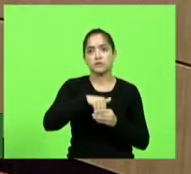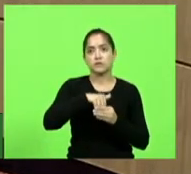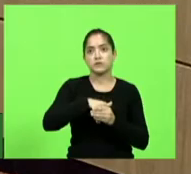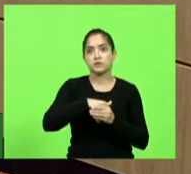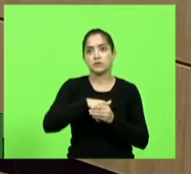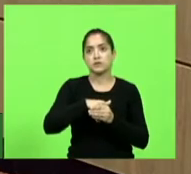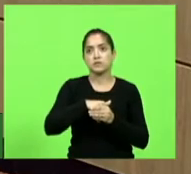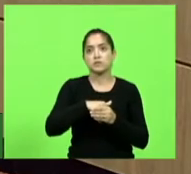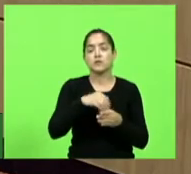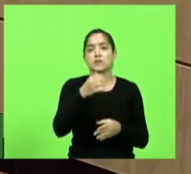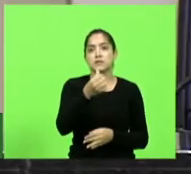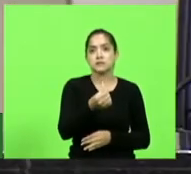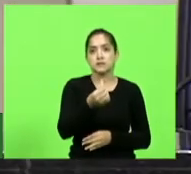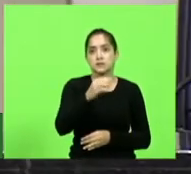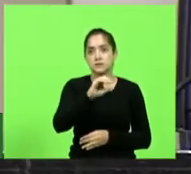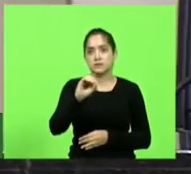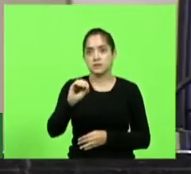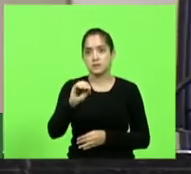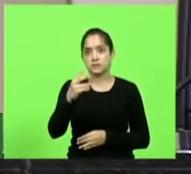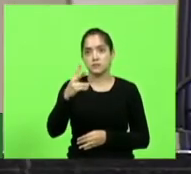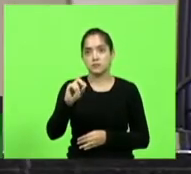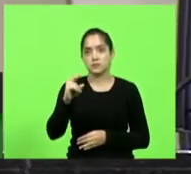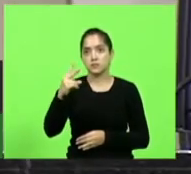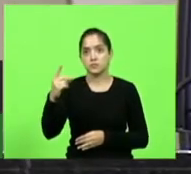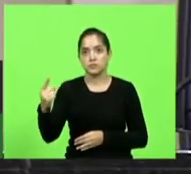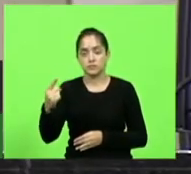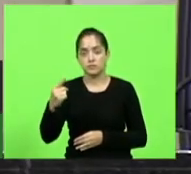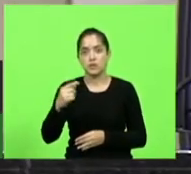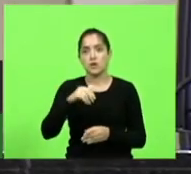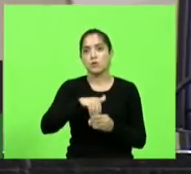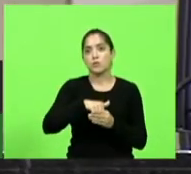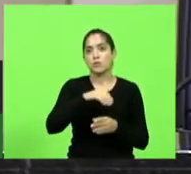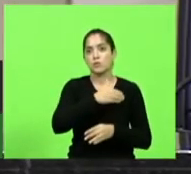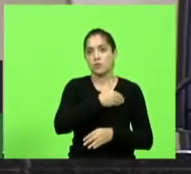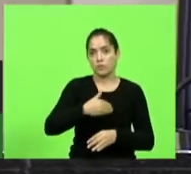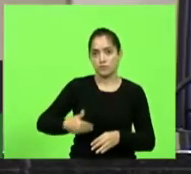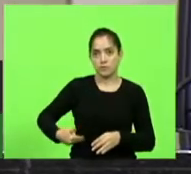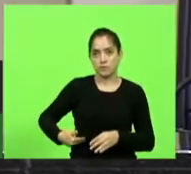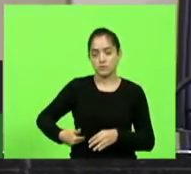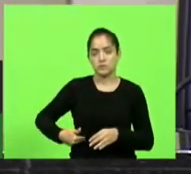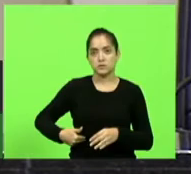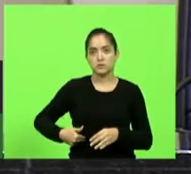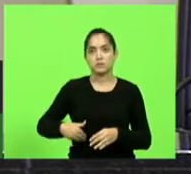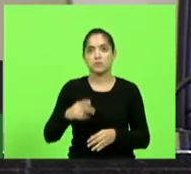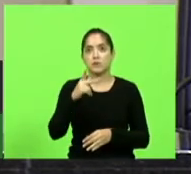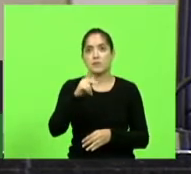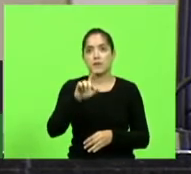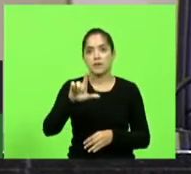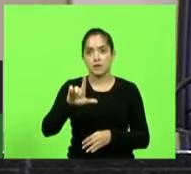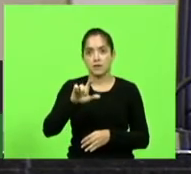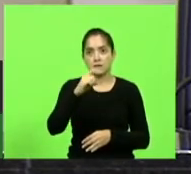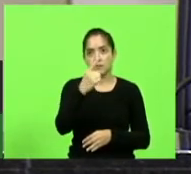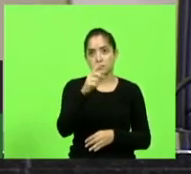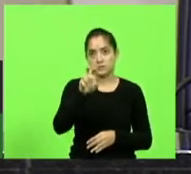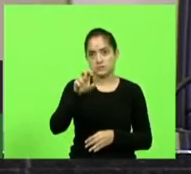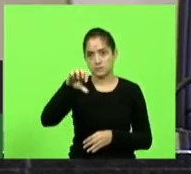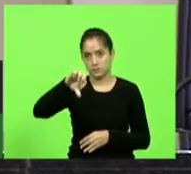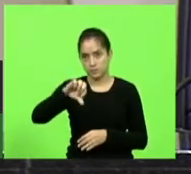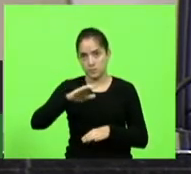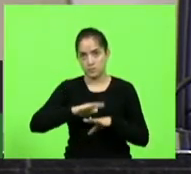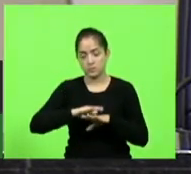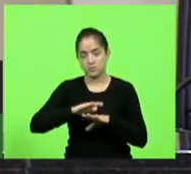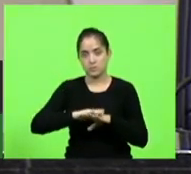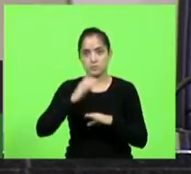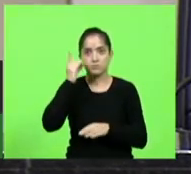veto 600/2021, autor Governo do Estado. Veto total ao PL 159/2019, de autoria do deputado